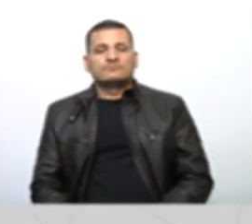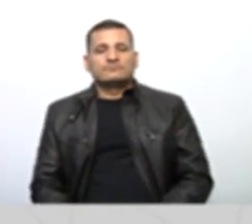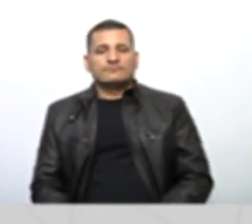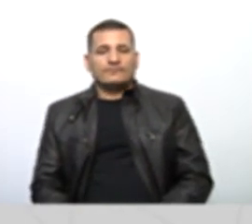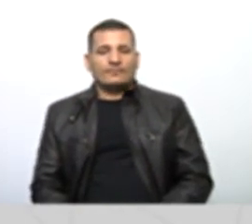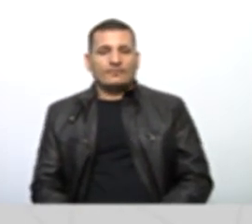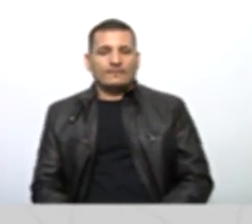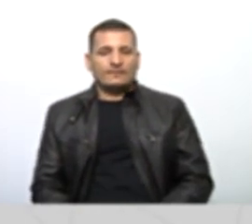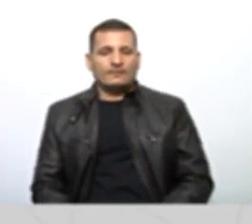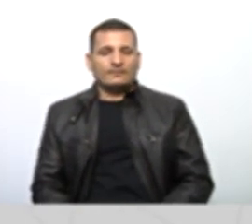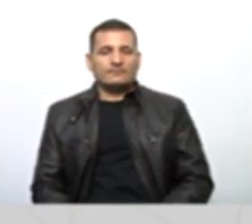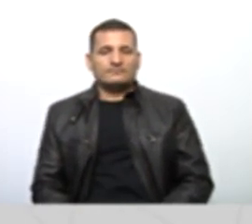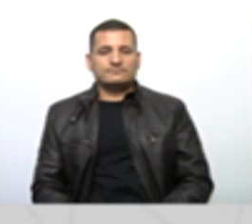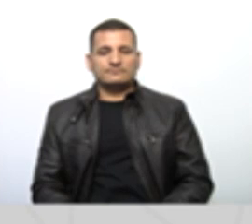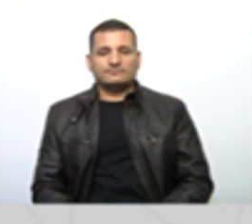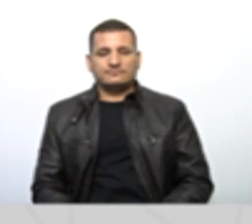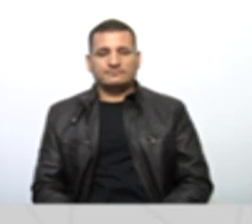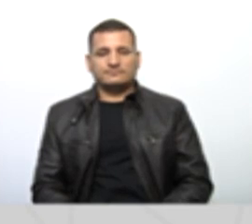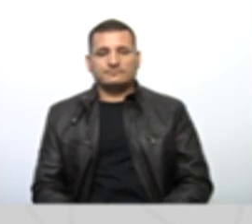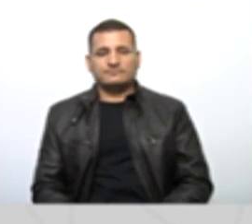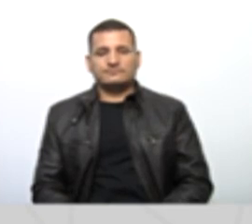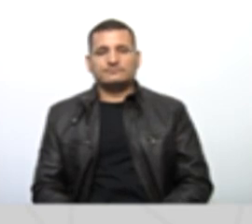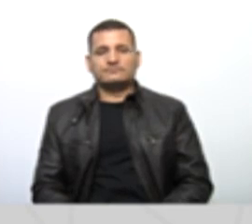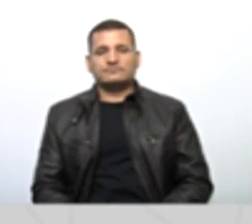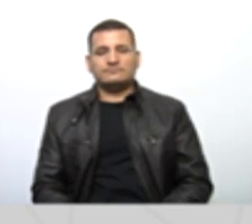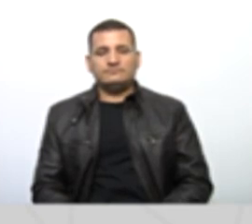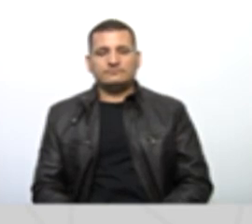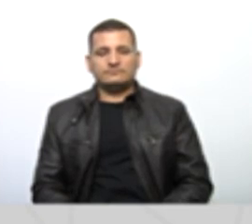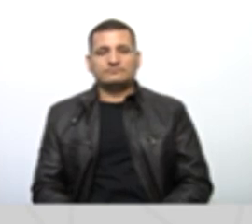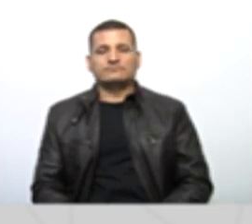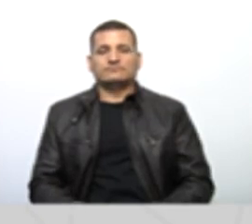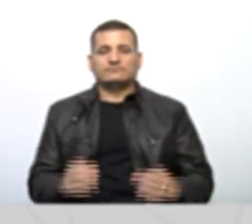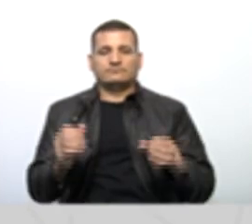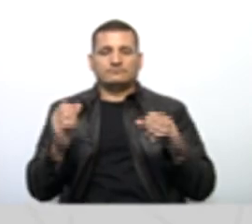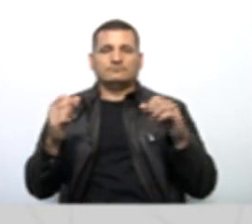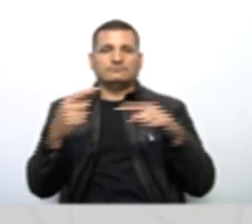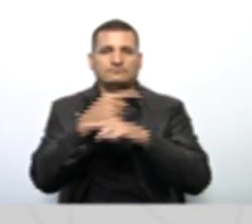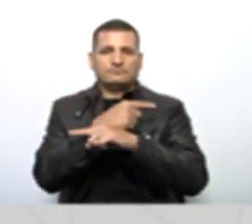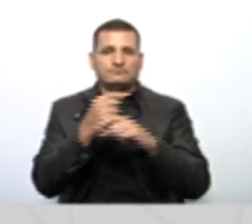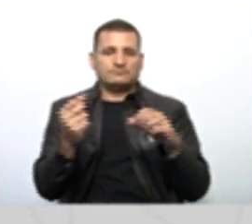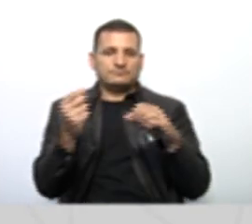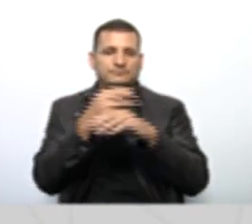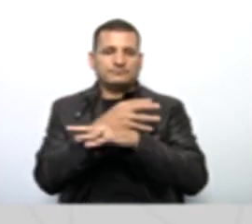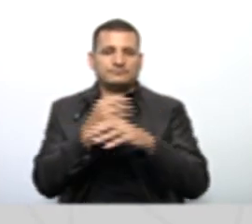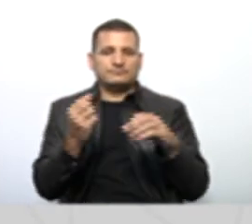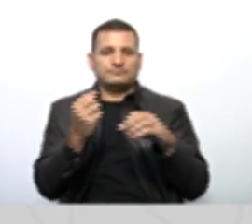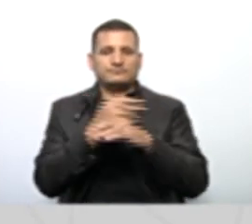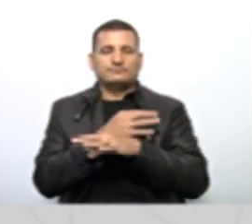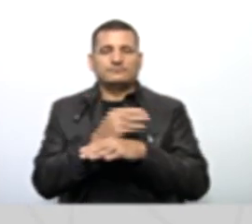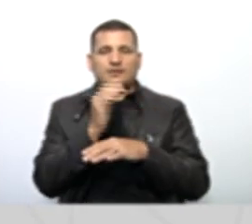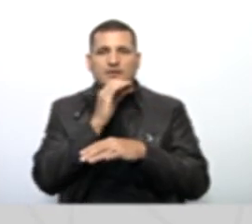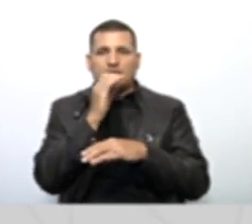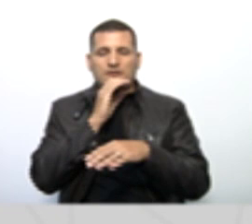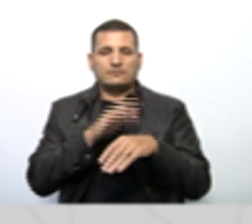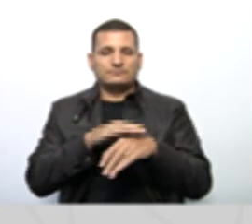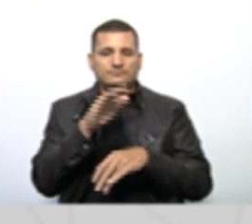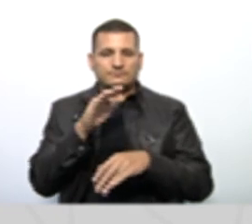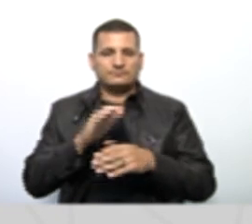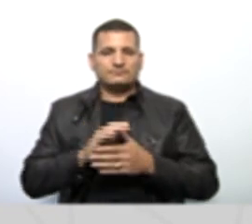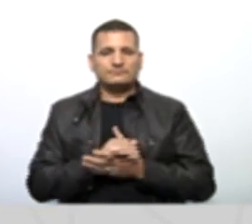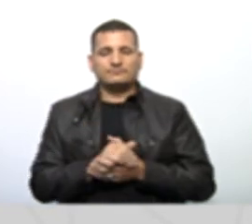é os dois sentidos dados podem ser transmitidos simultaneamente ganha mais velocidade